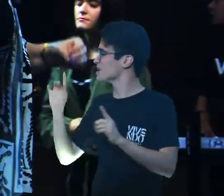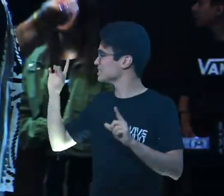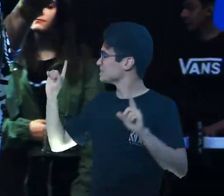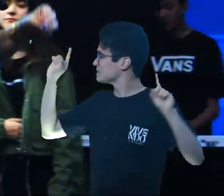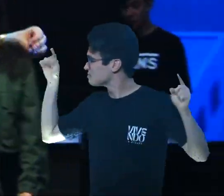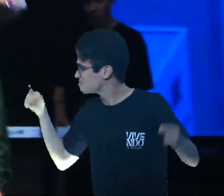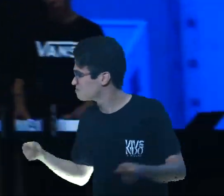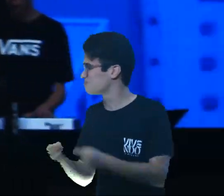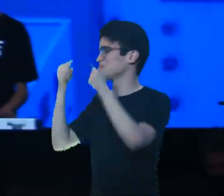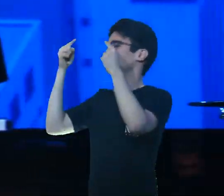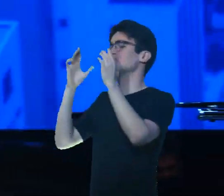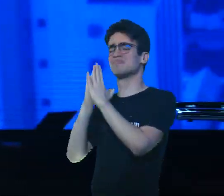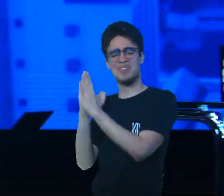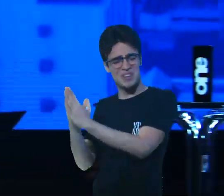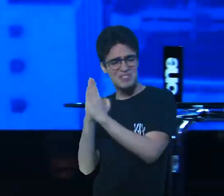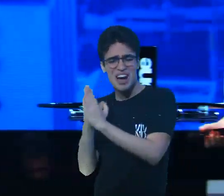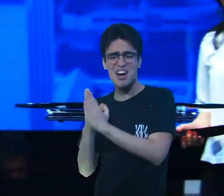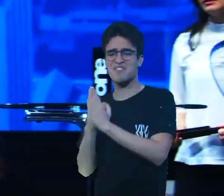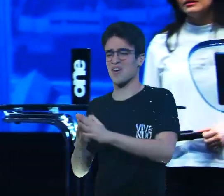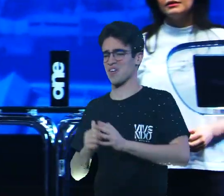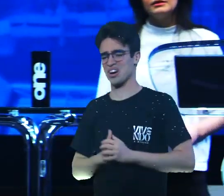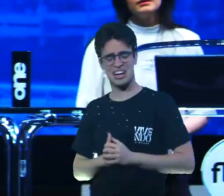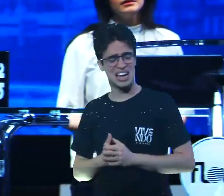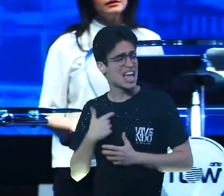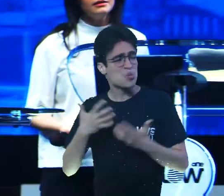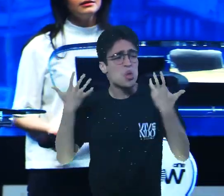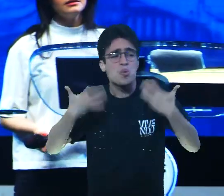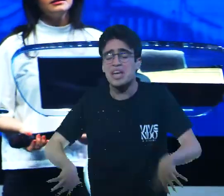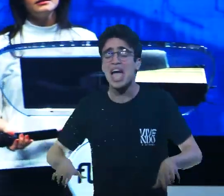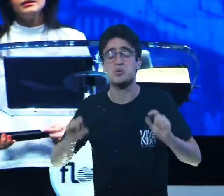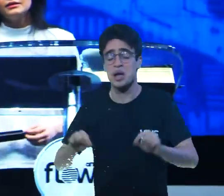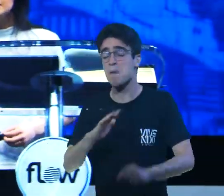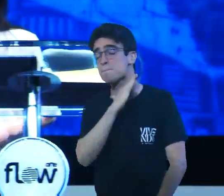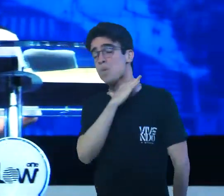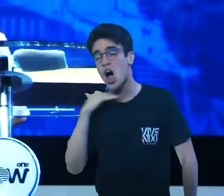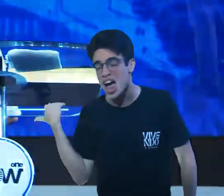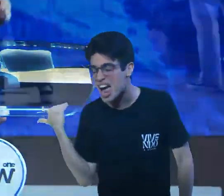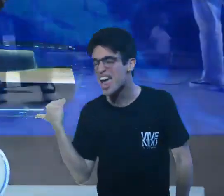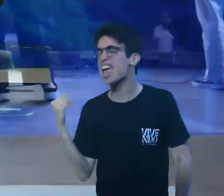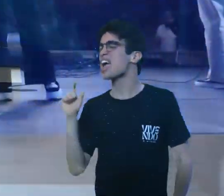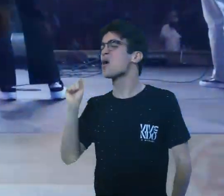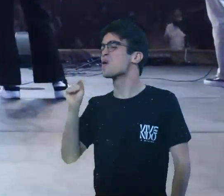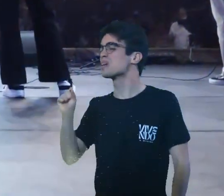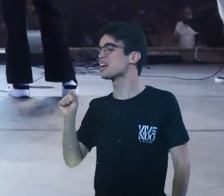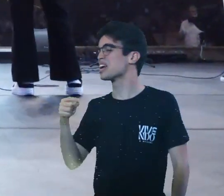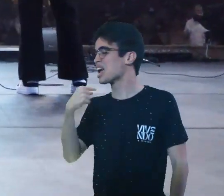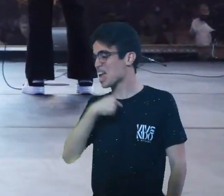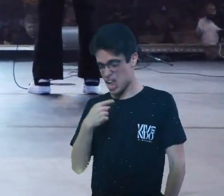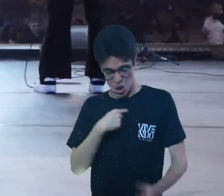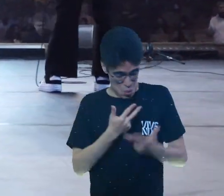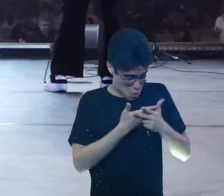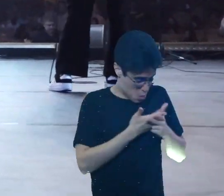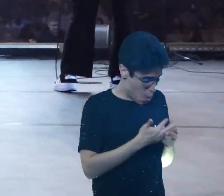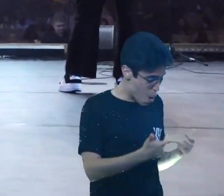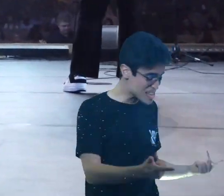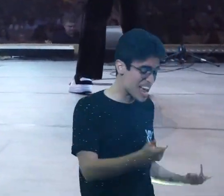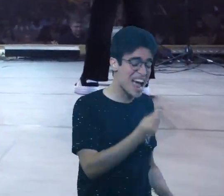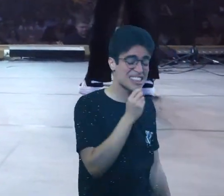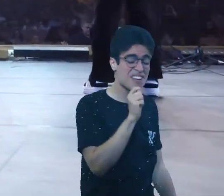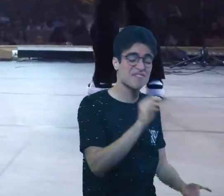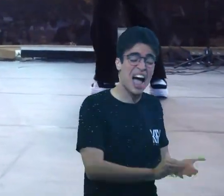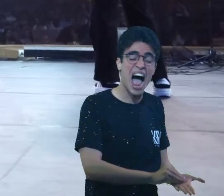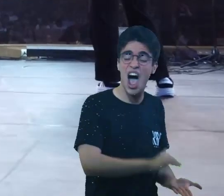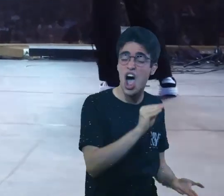teu. Não me permita terminar a minha vida com uma coleção de conchas.